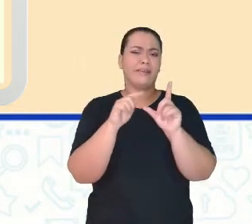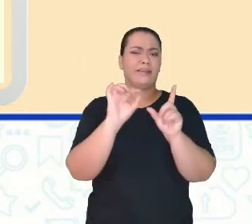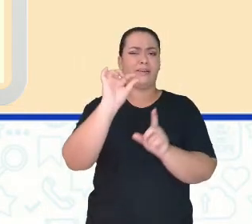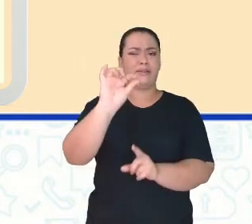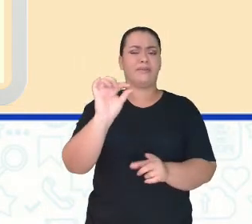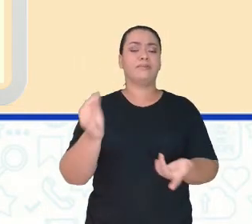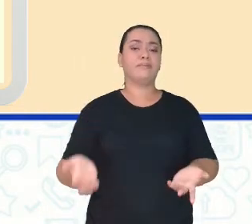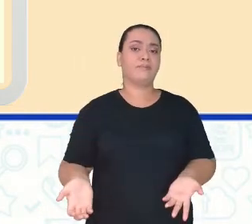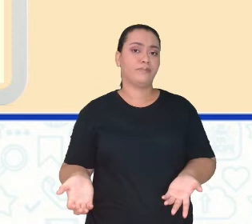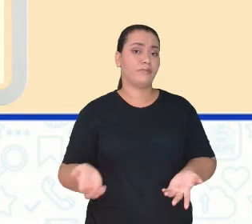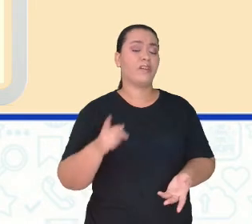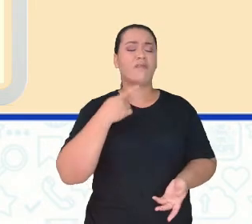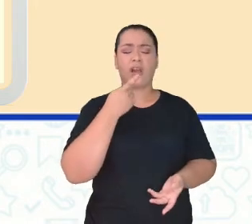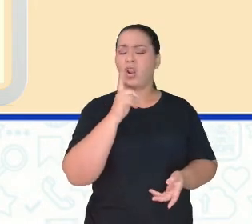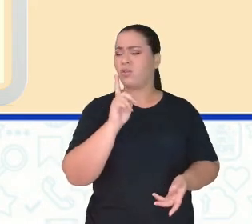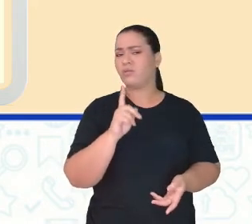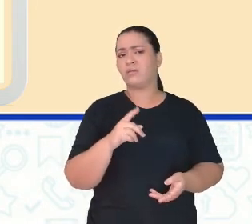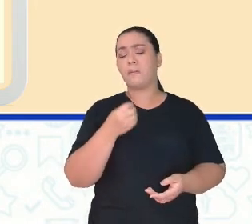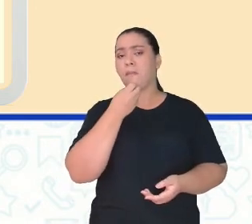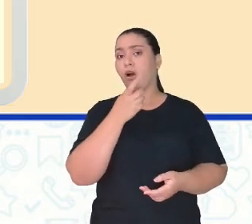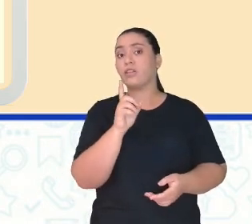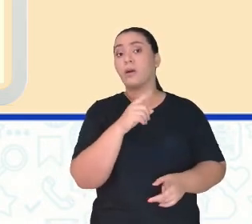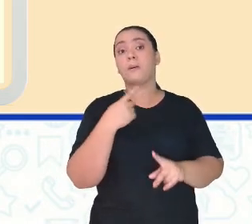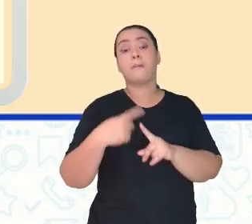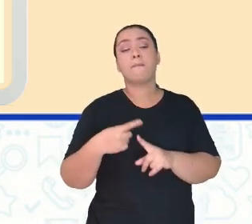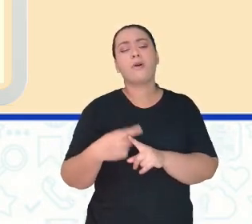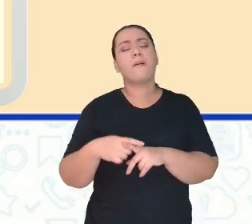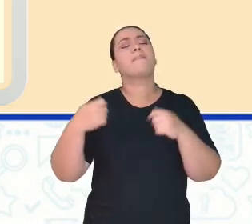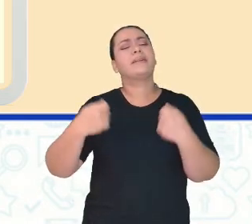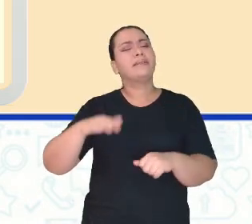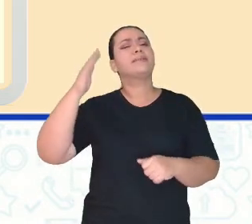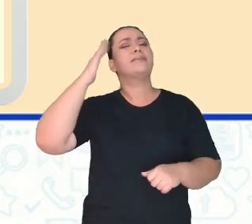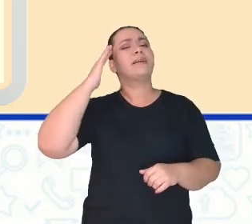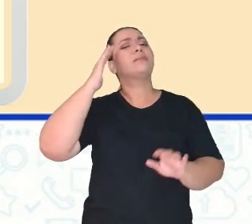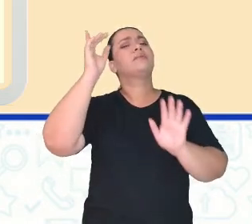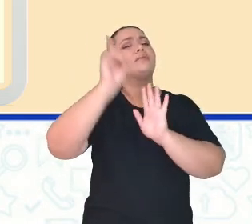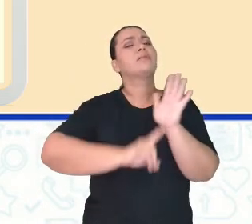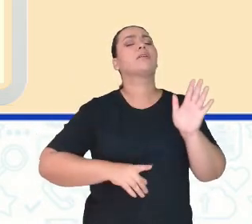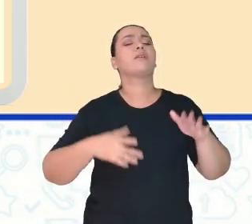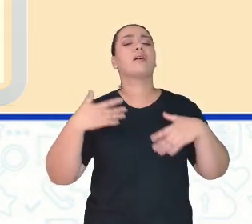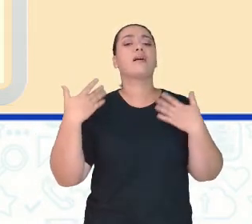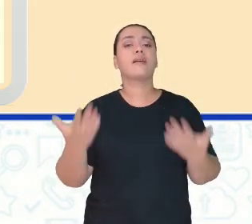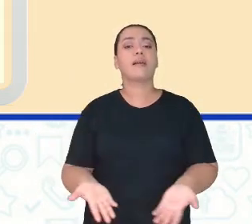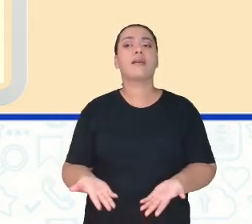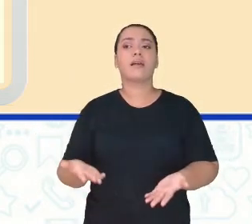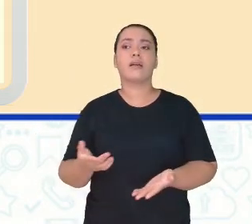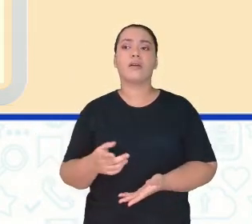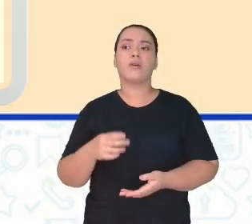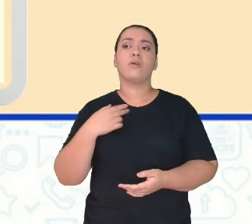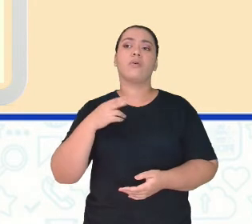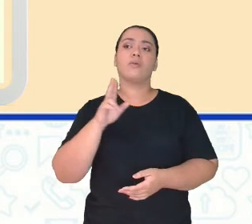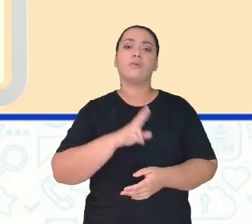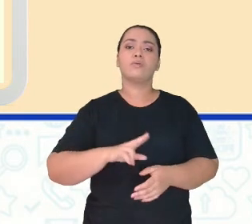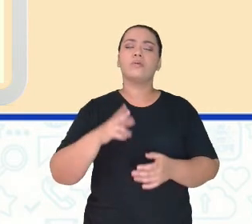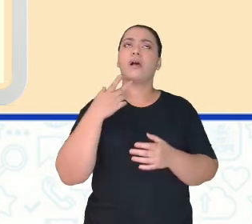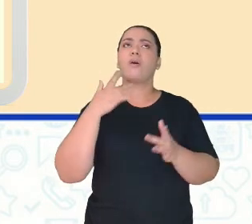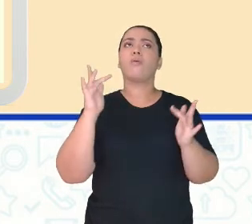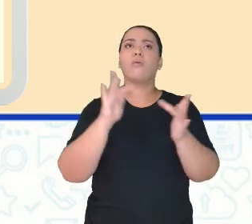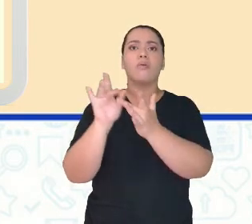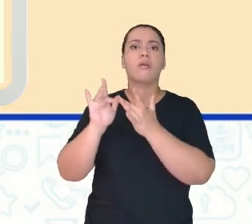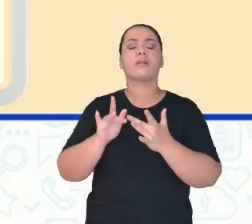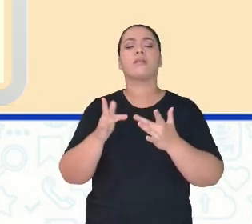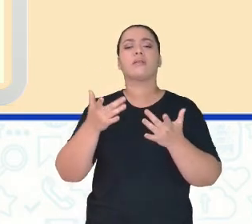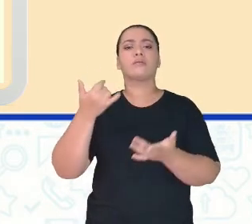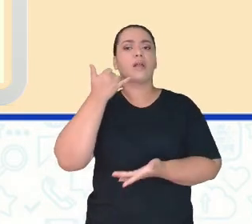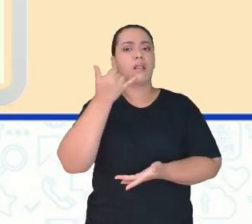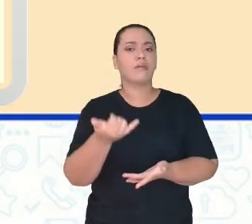seu público, porque ele tem que saber, ele tem o direito de conhecer as fontes, de usar os contatos, de